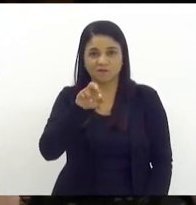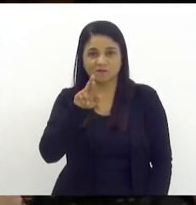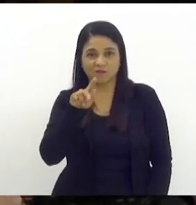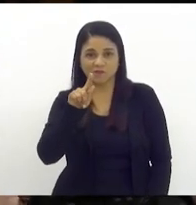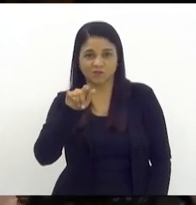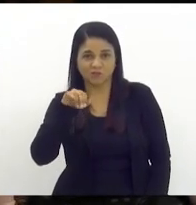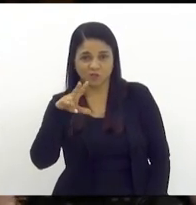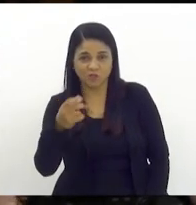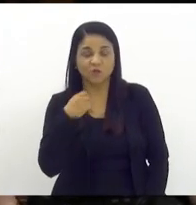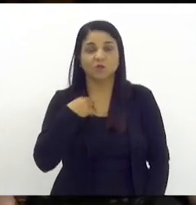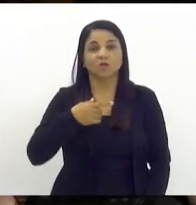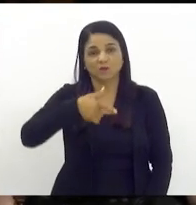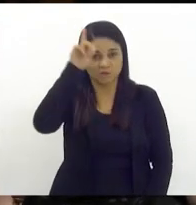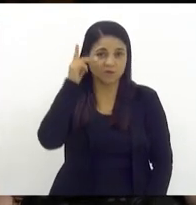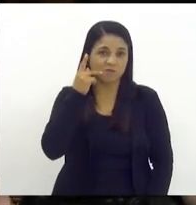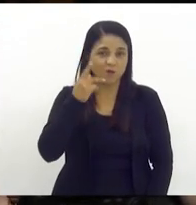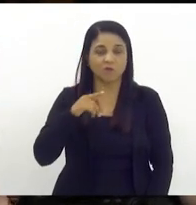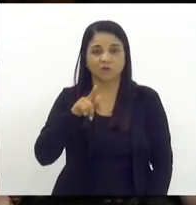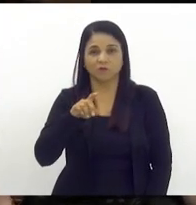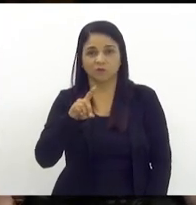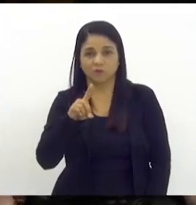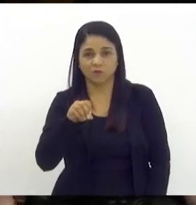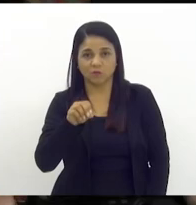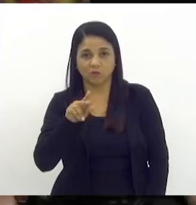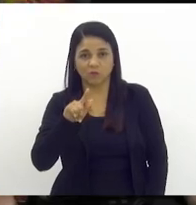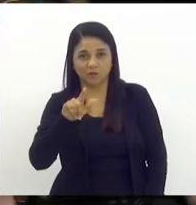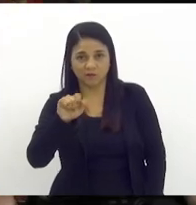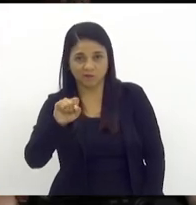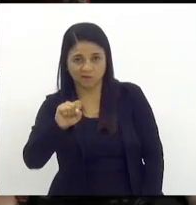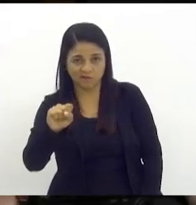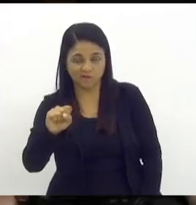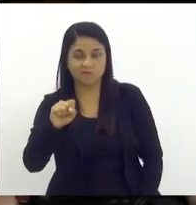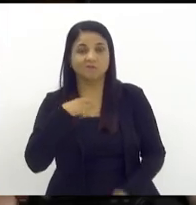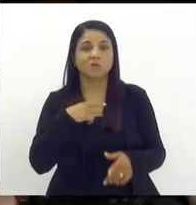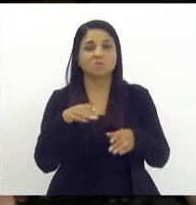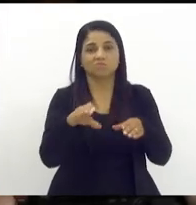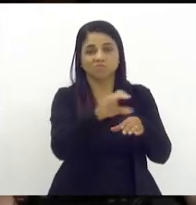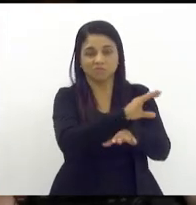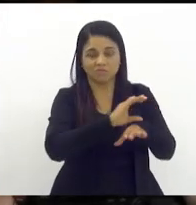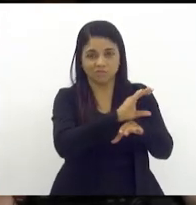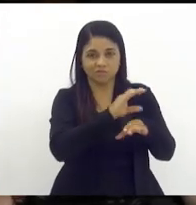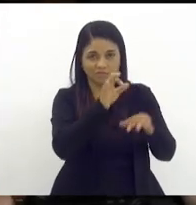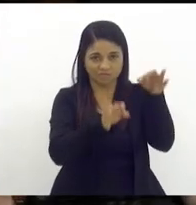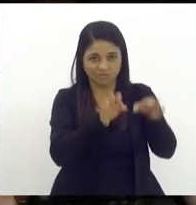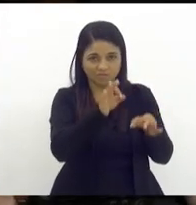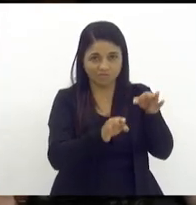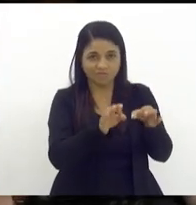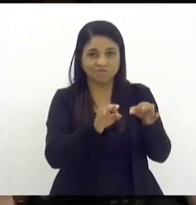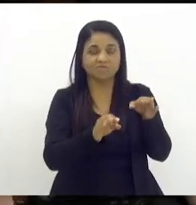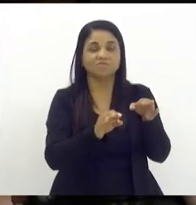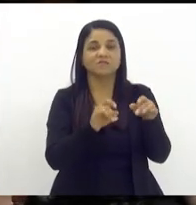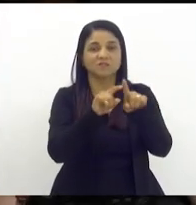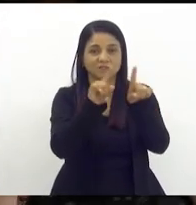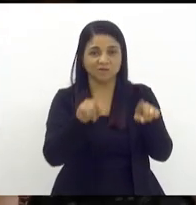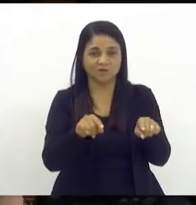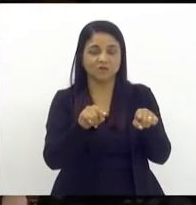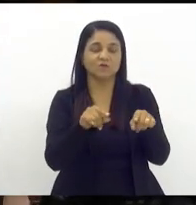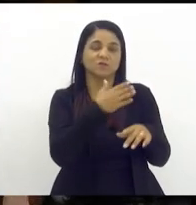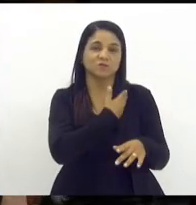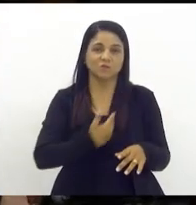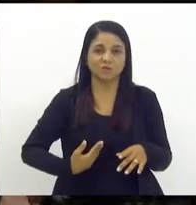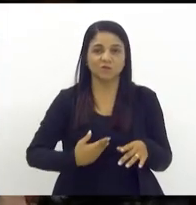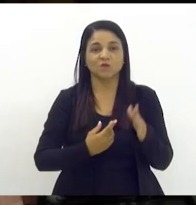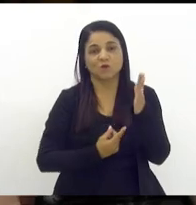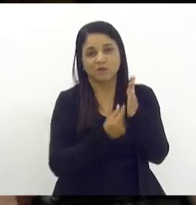Luiz Paulo e Douglas Ruas. Pendendo de pareceres das comissões de Constituição e Justiça, de servidores públicos e de